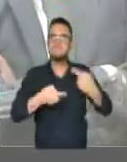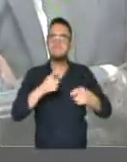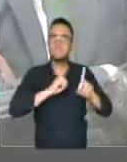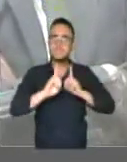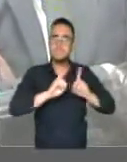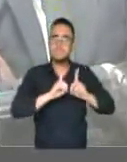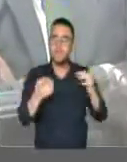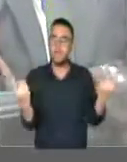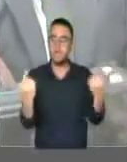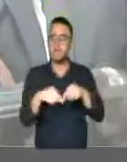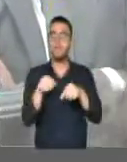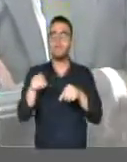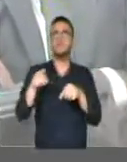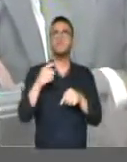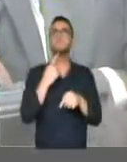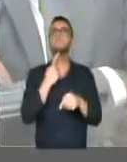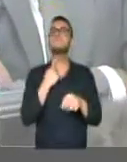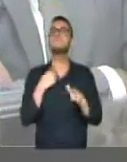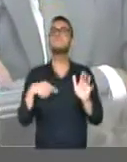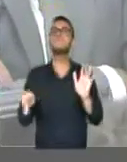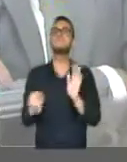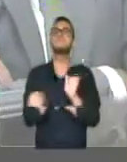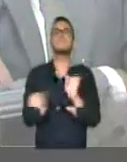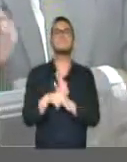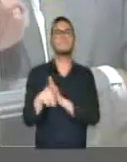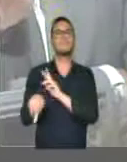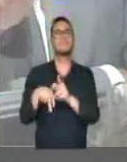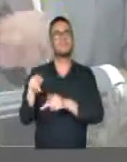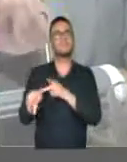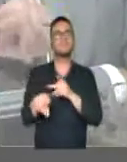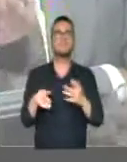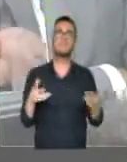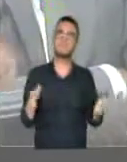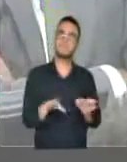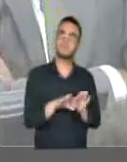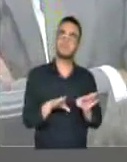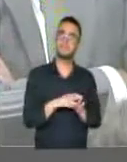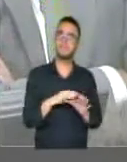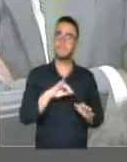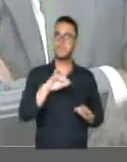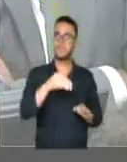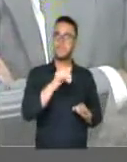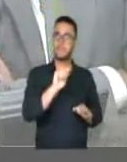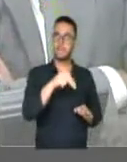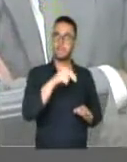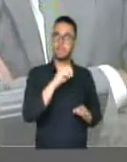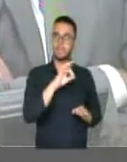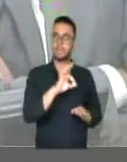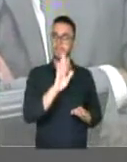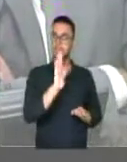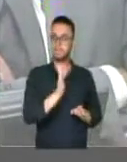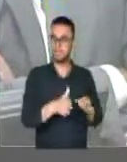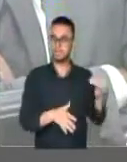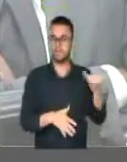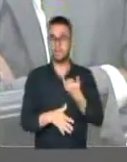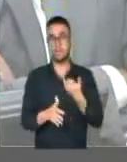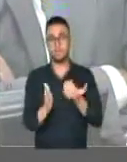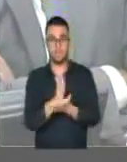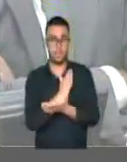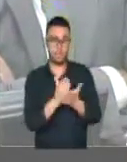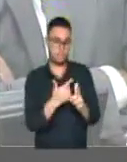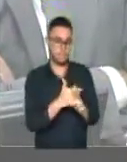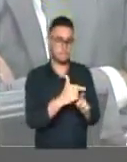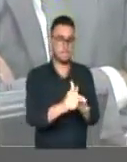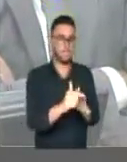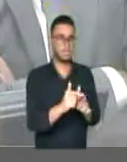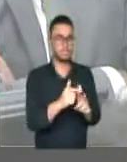interesse público. Aliás, o procurador Janot nos disse que, inclusive, partes inaudíveis